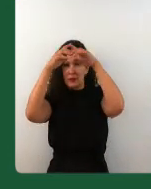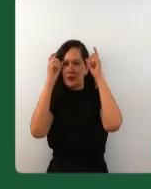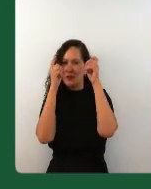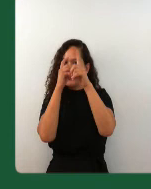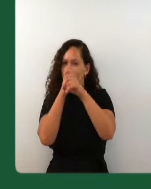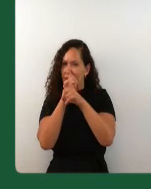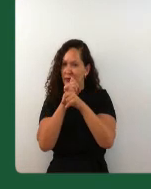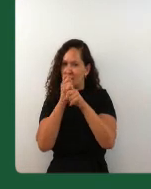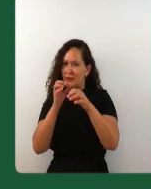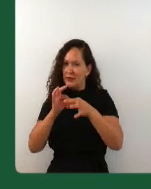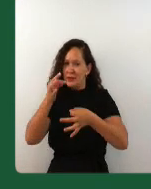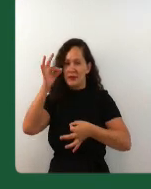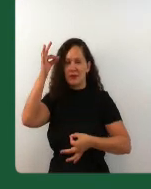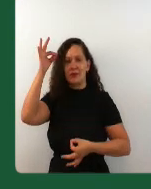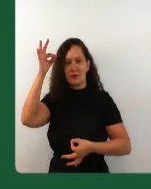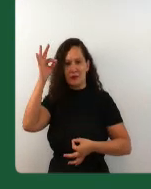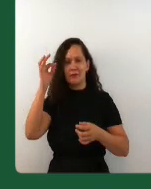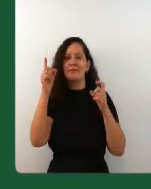complexo,